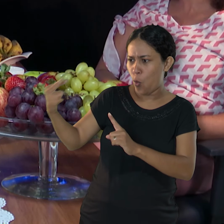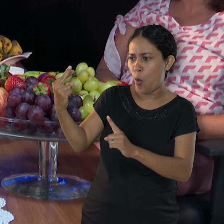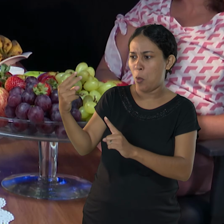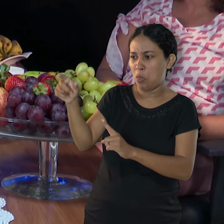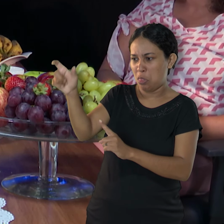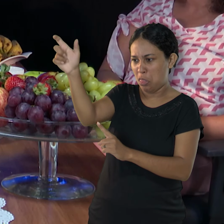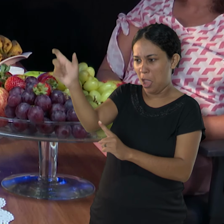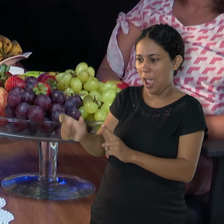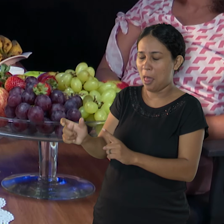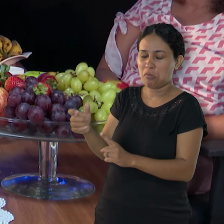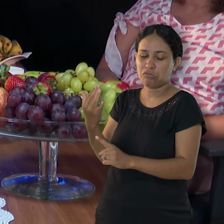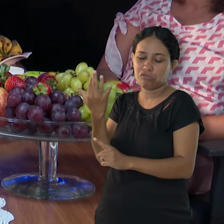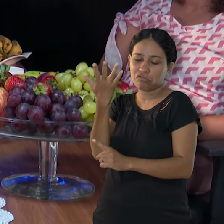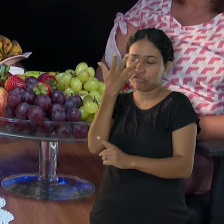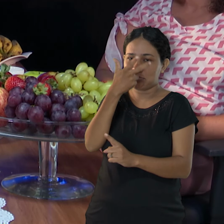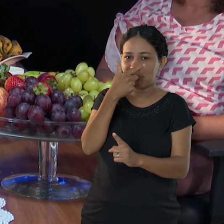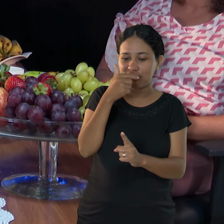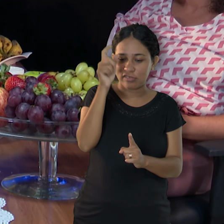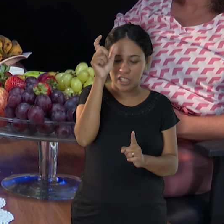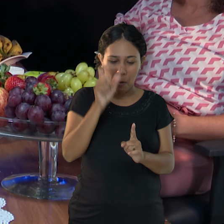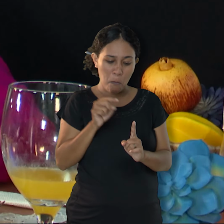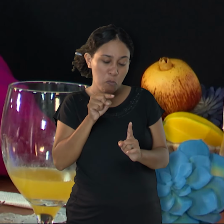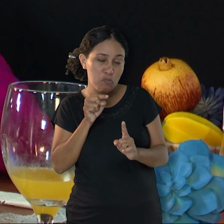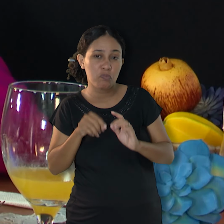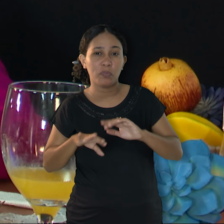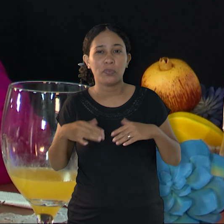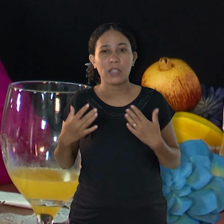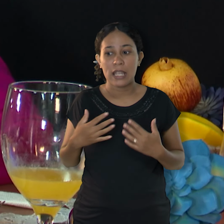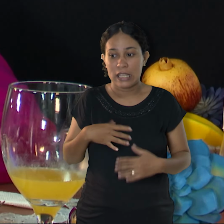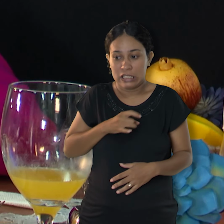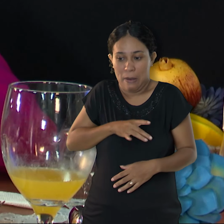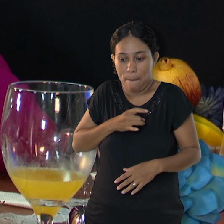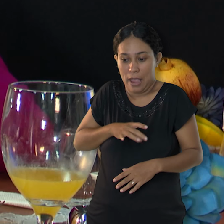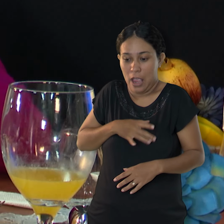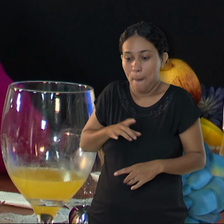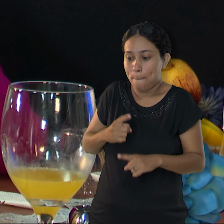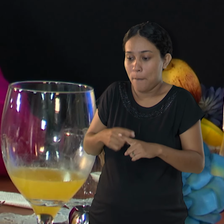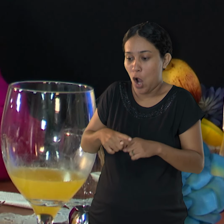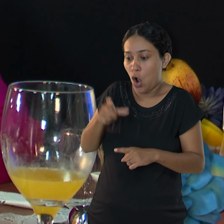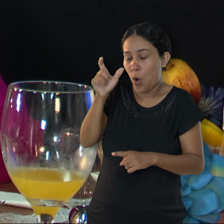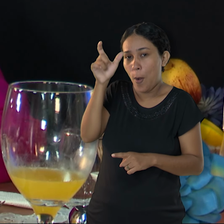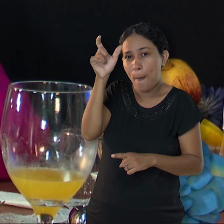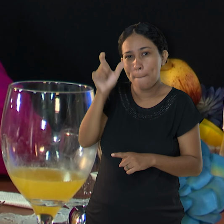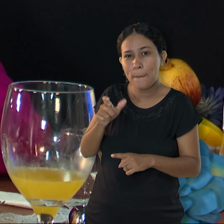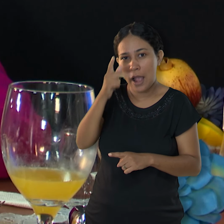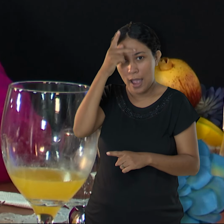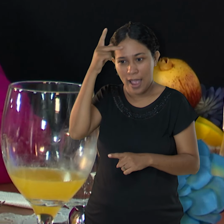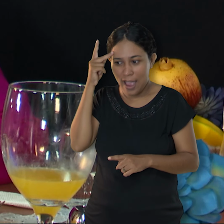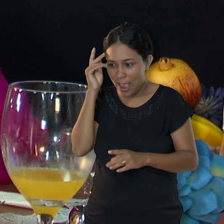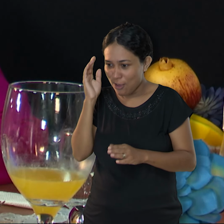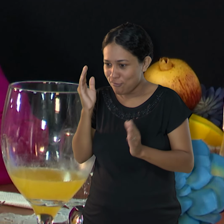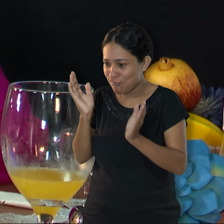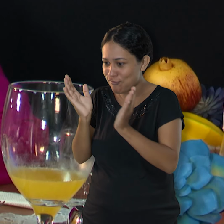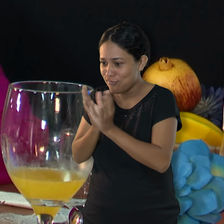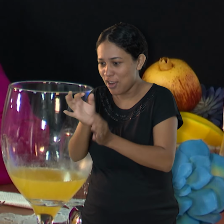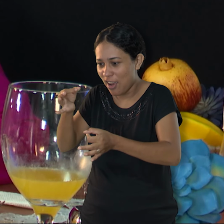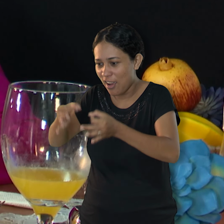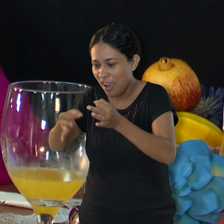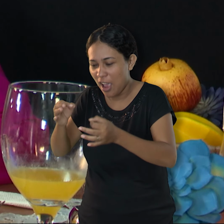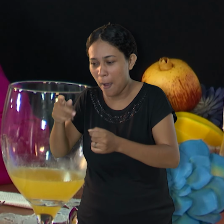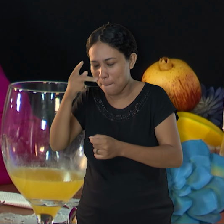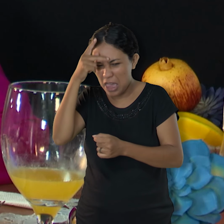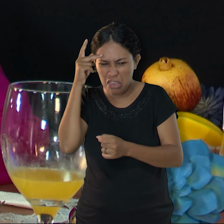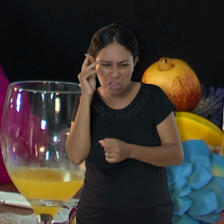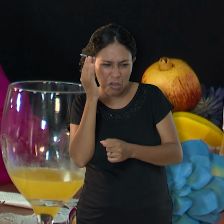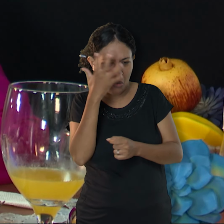aí eu tinha ataque de pânico, achando que era alguém do tribunal, que tava pensando mal de mim, que tava achando que eu era uma pessoa ruim, tal. Eu acho que com o